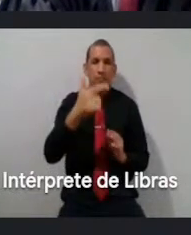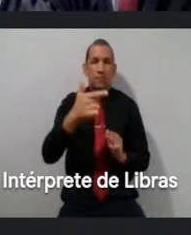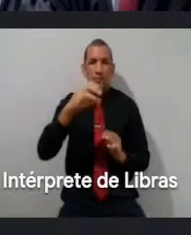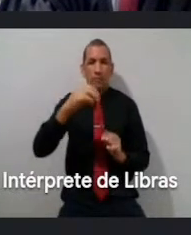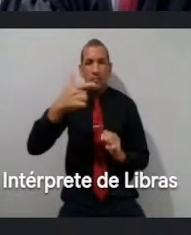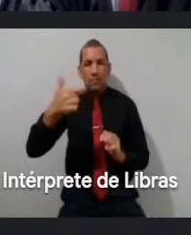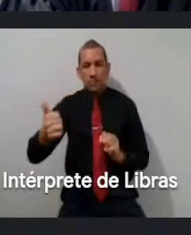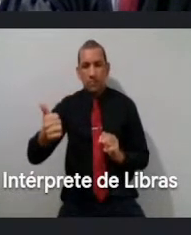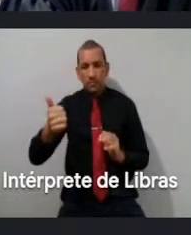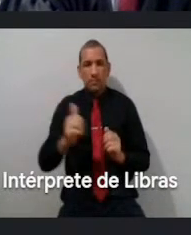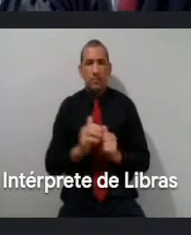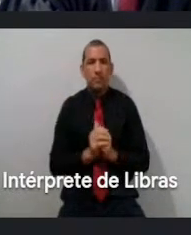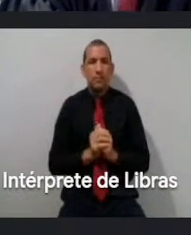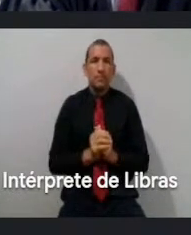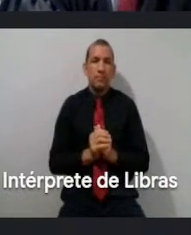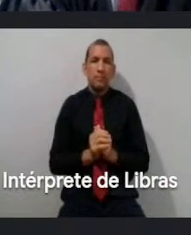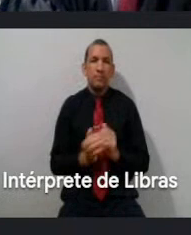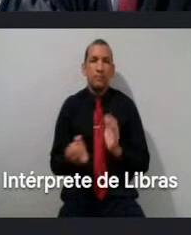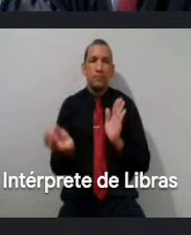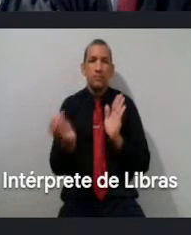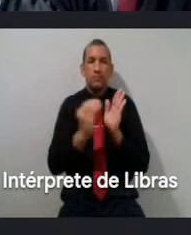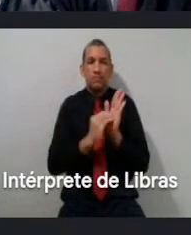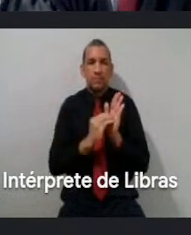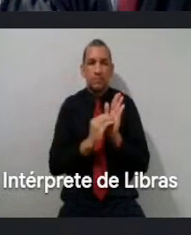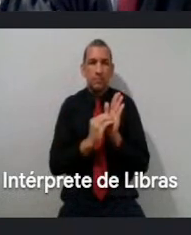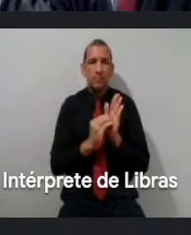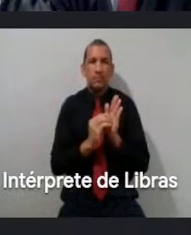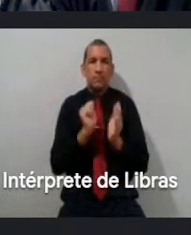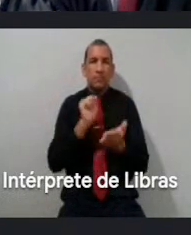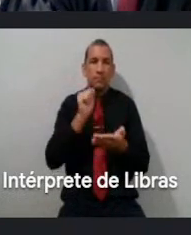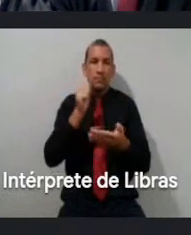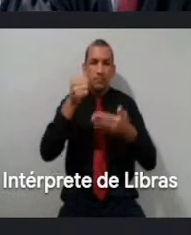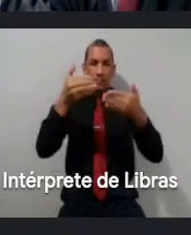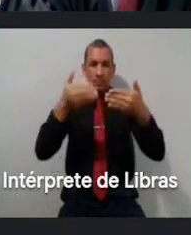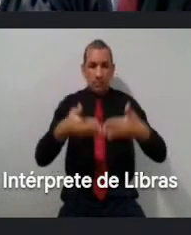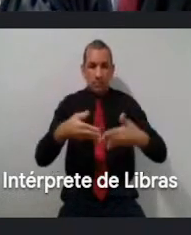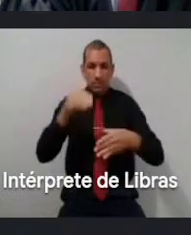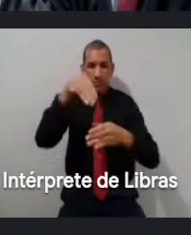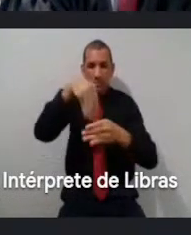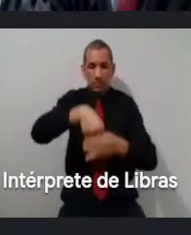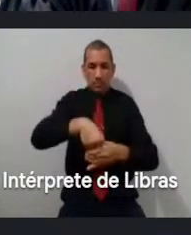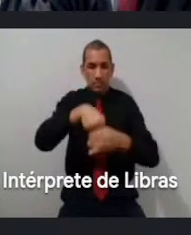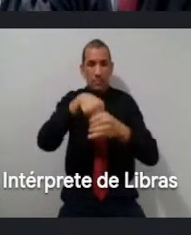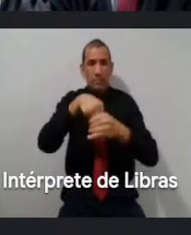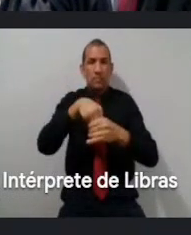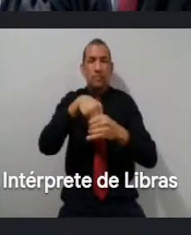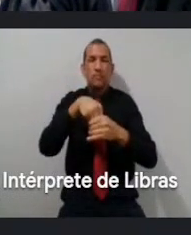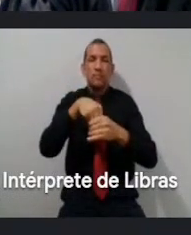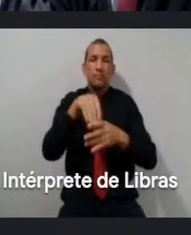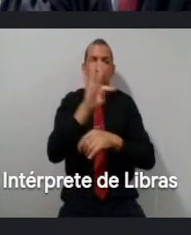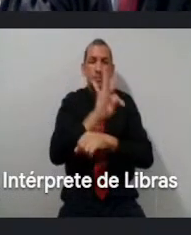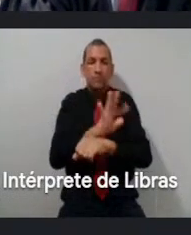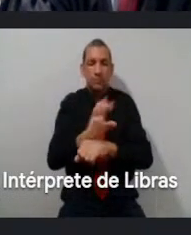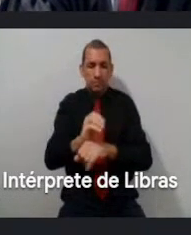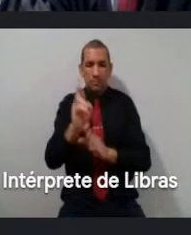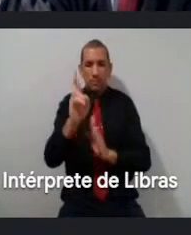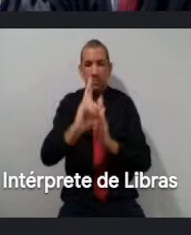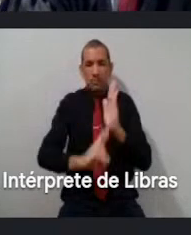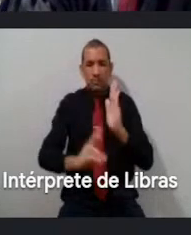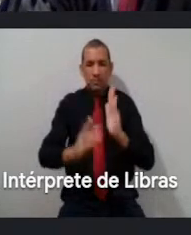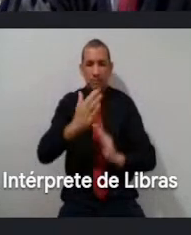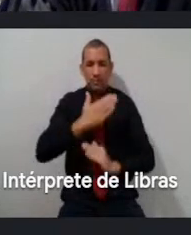2021 tô minuta de resolução da central de atendimento virtual ao eleitor no estado do Tocantins é da minha